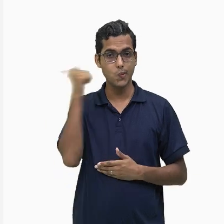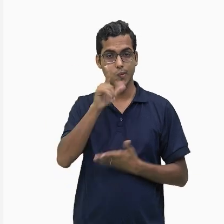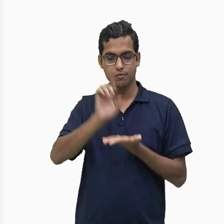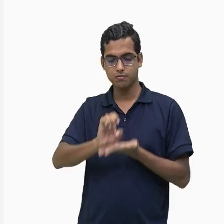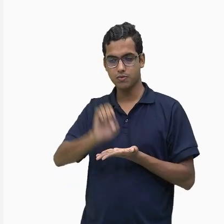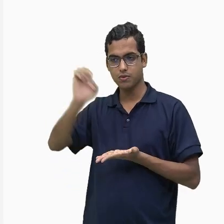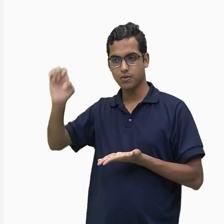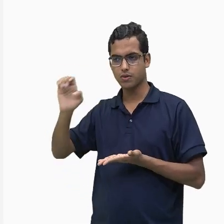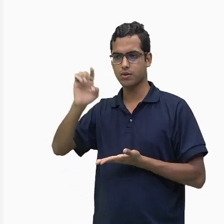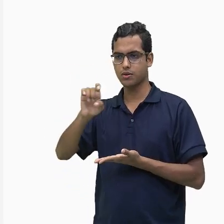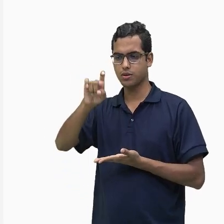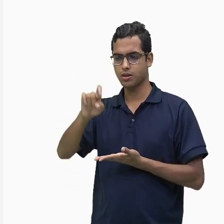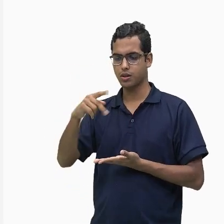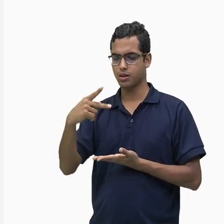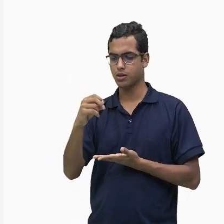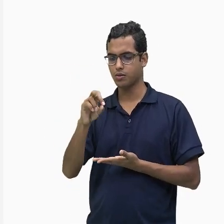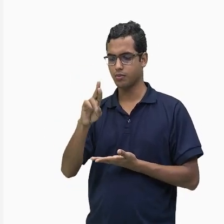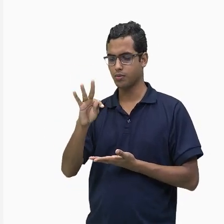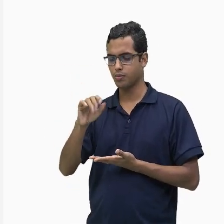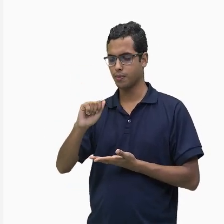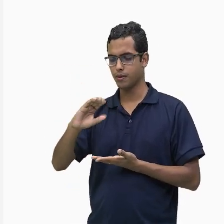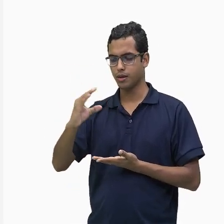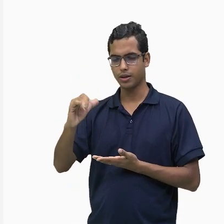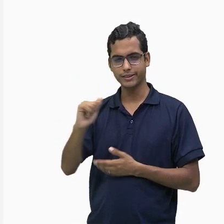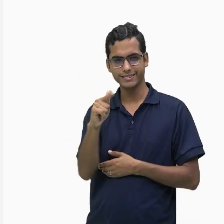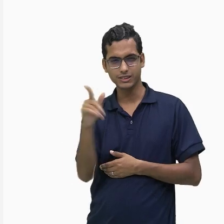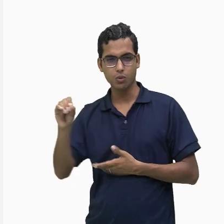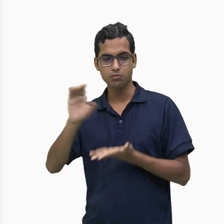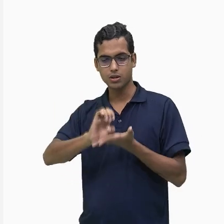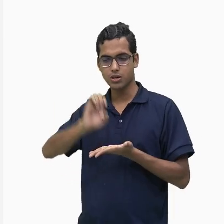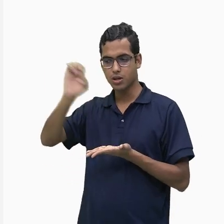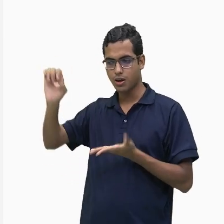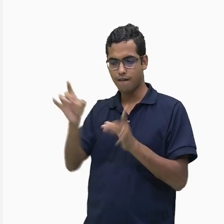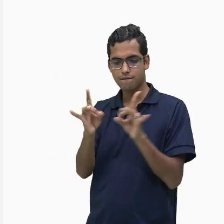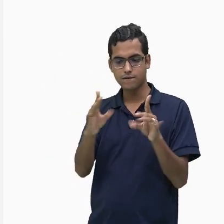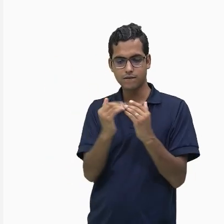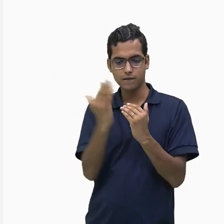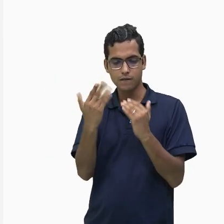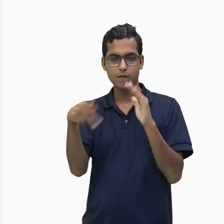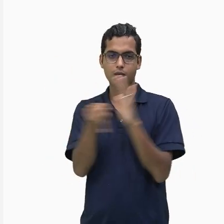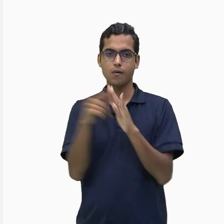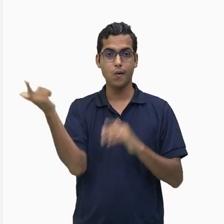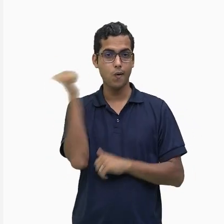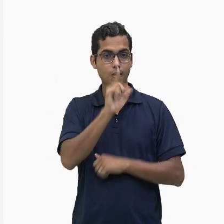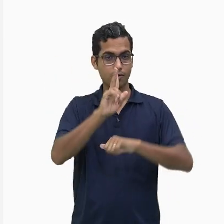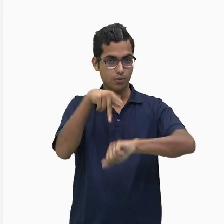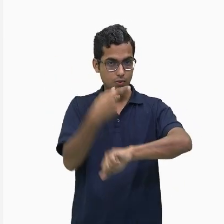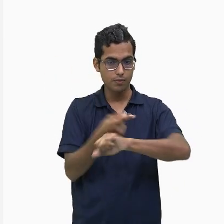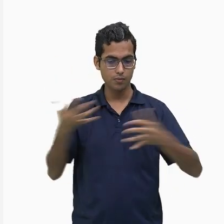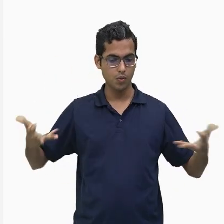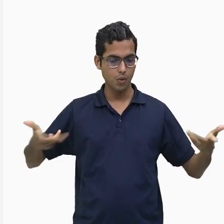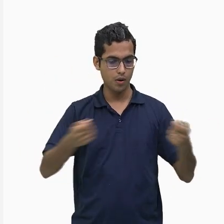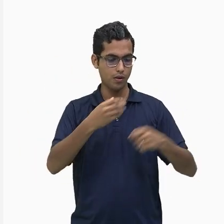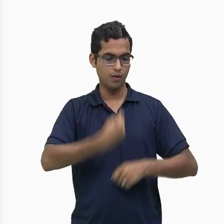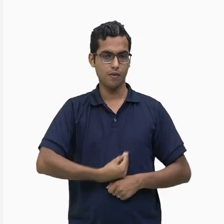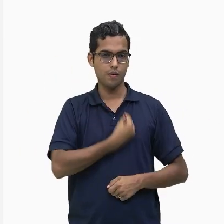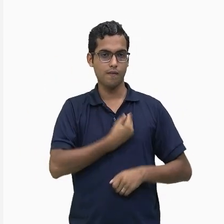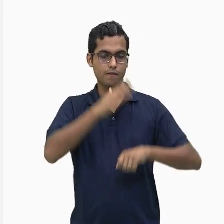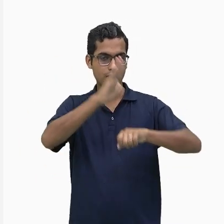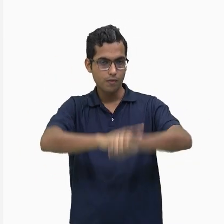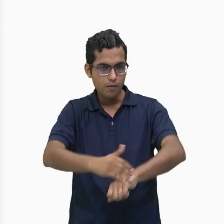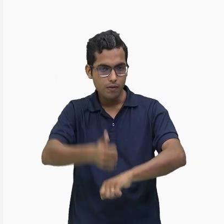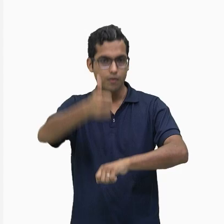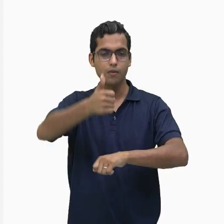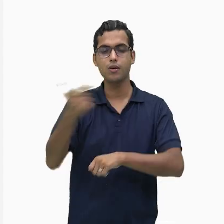exportações, tá? E também, consequentemente, melhorar ali a qualidade de vida da população através